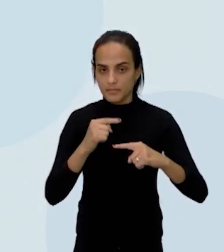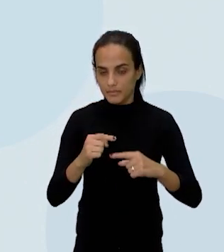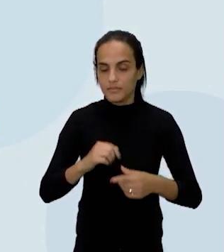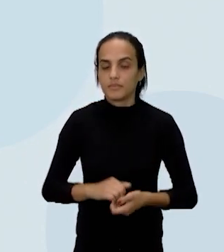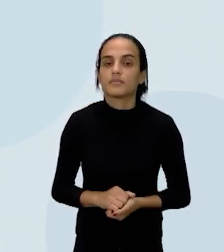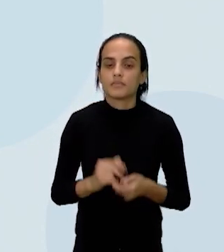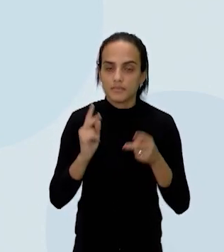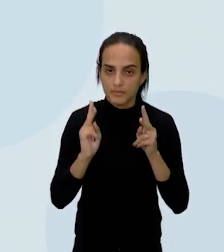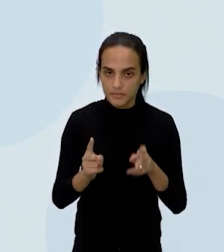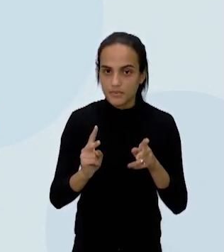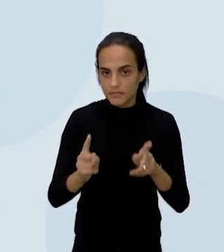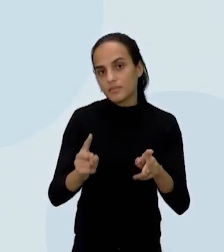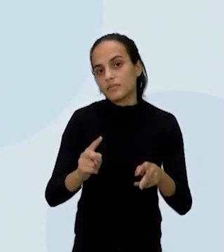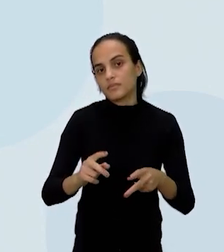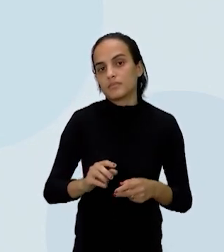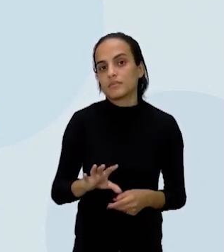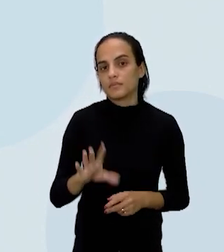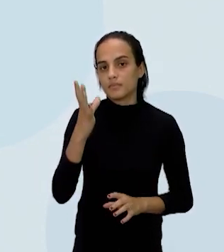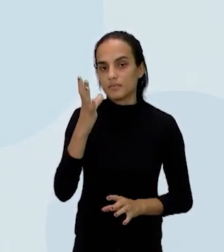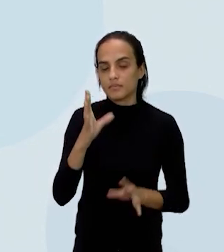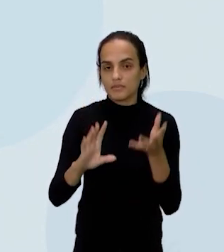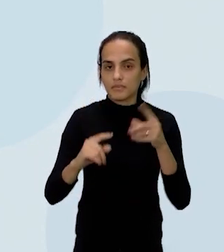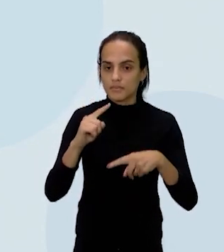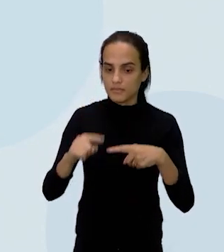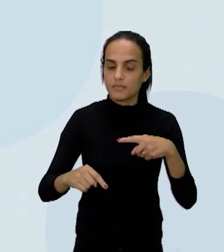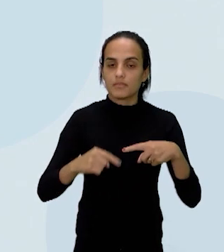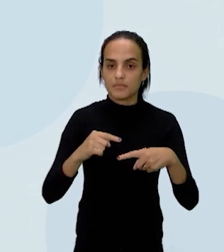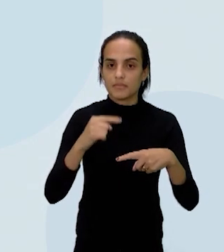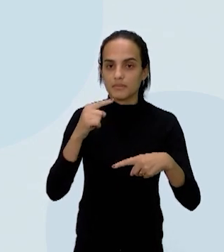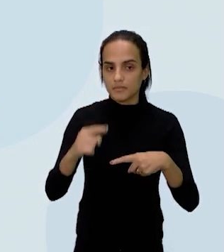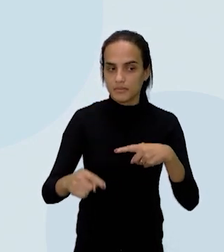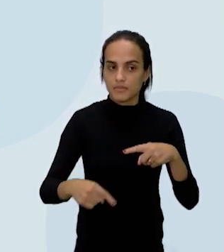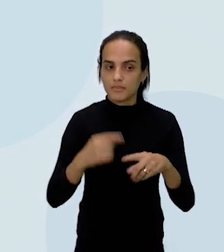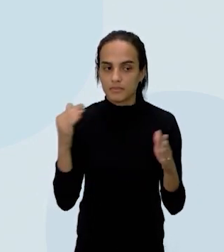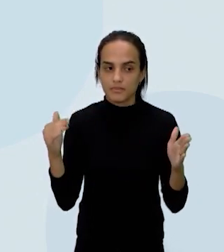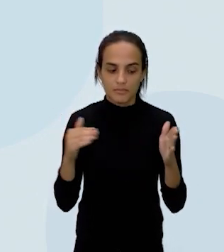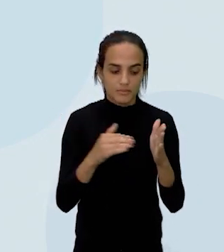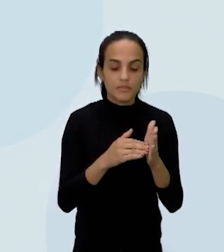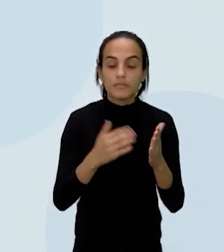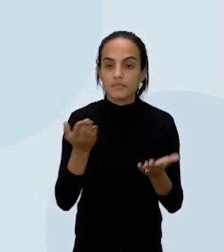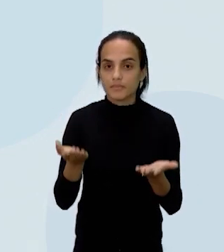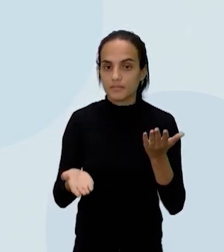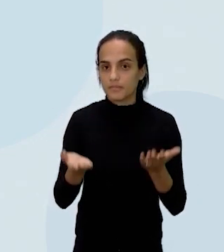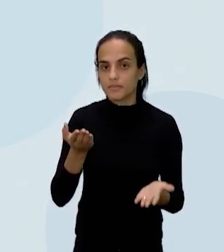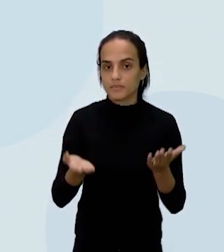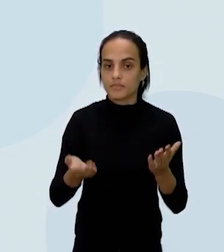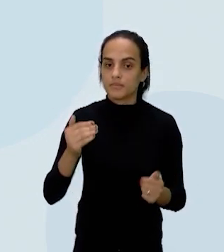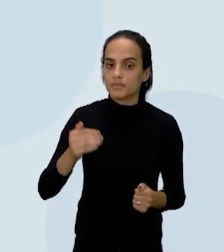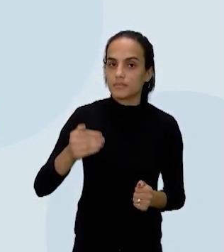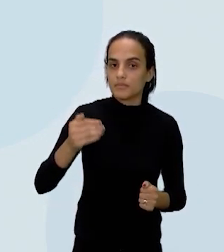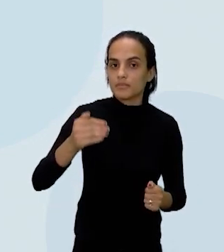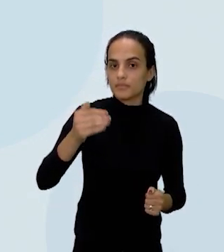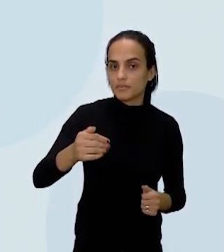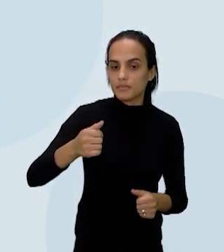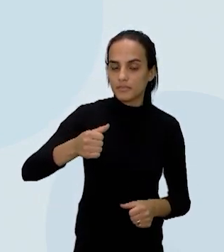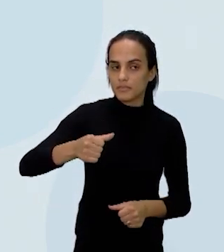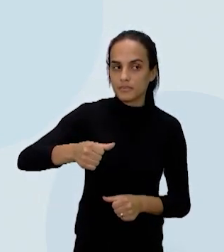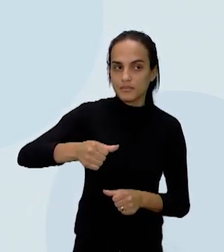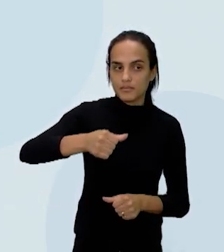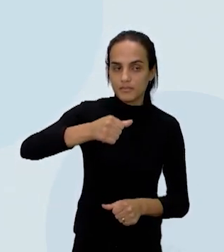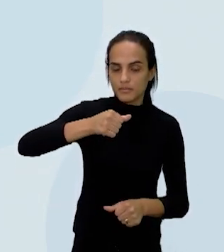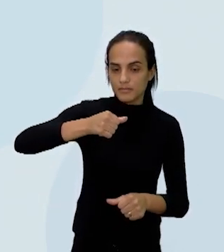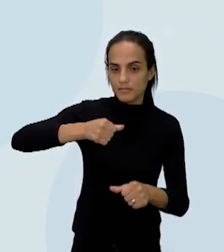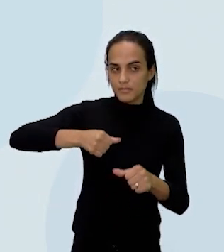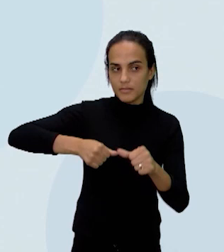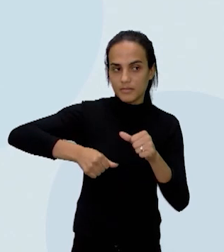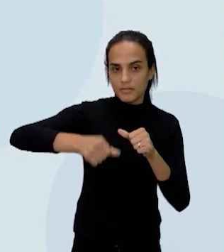constantemente acontecendo, a gente fala que ela atingiu o equilíbrio. E o processo irreversível? Após sua